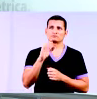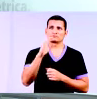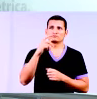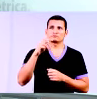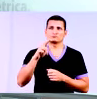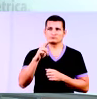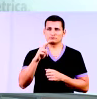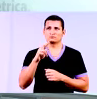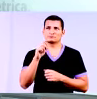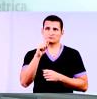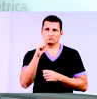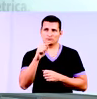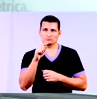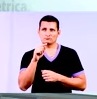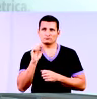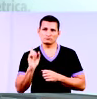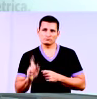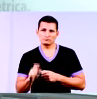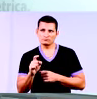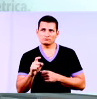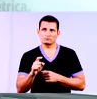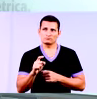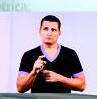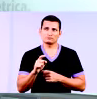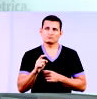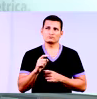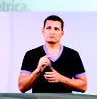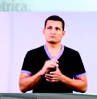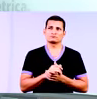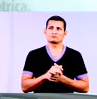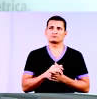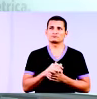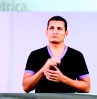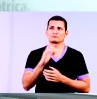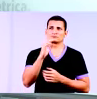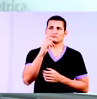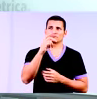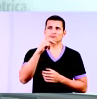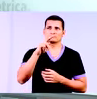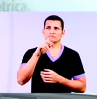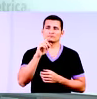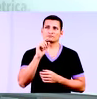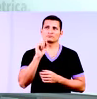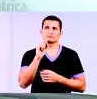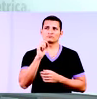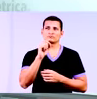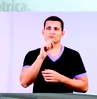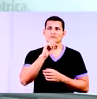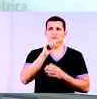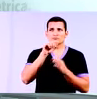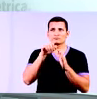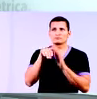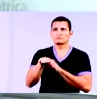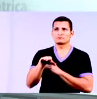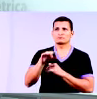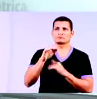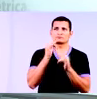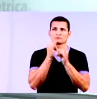software você está dando, para o processador entende o seguinte, ó, o usuário quer que o software guarde essa informação agora lá